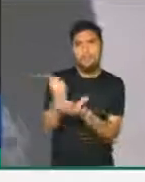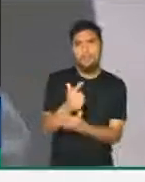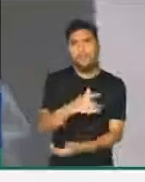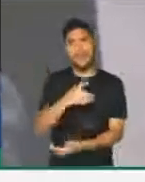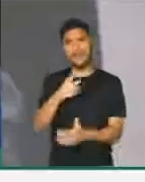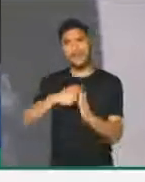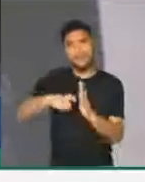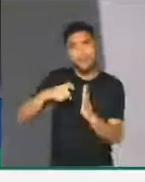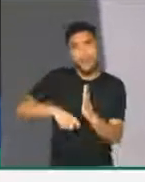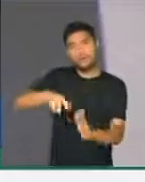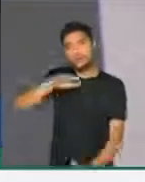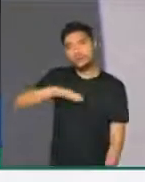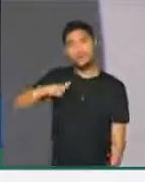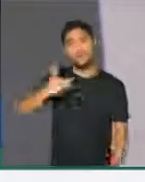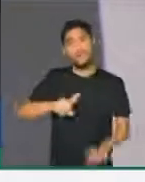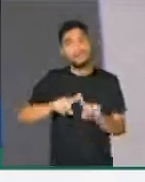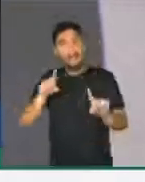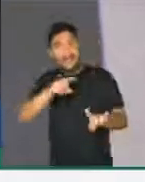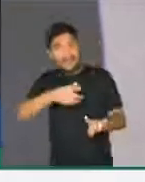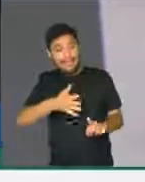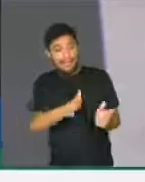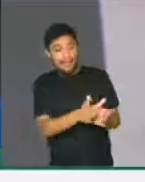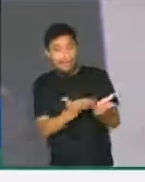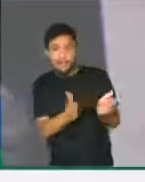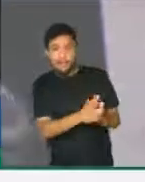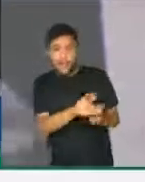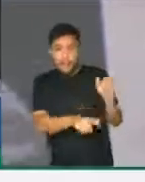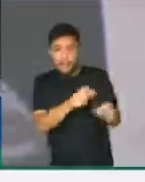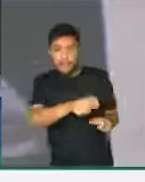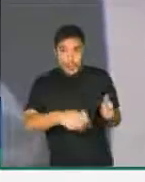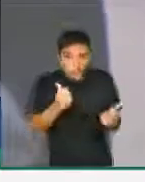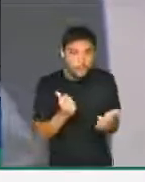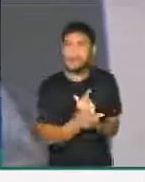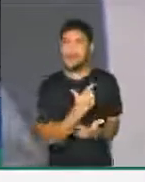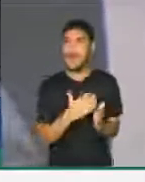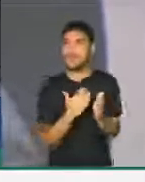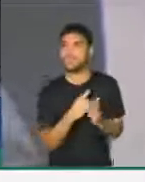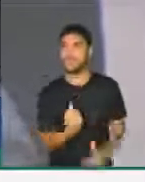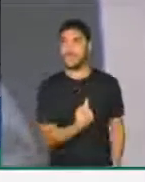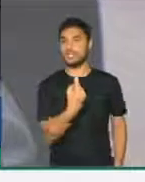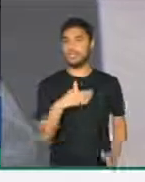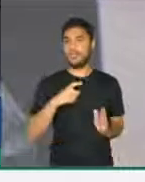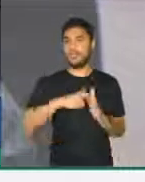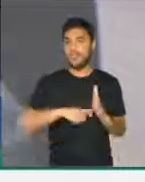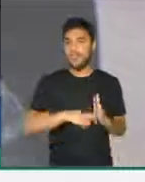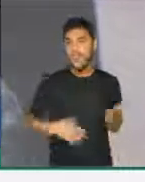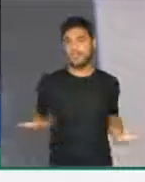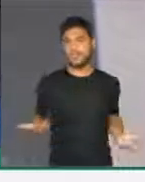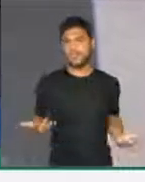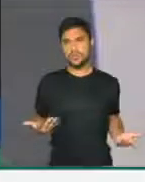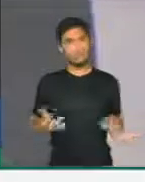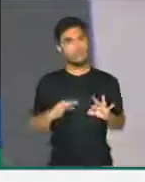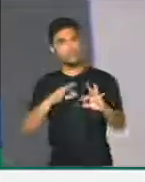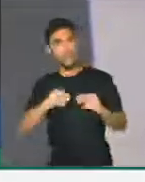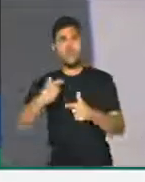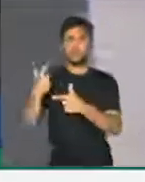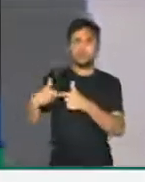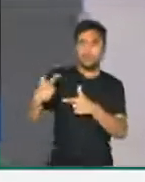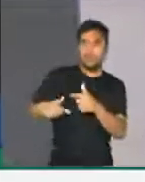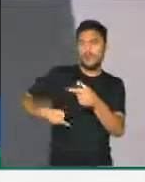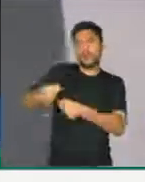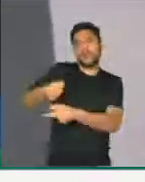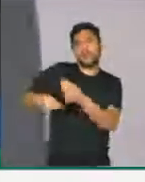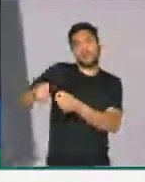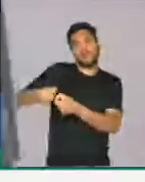pagam, mas querem que os pobres arquem com o ônus sozinhos. Todo o ônus da crise